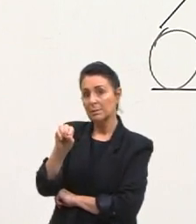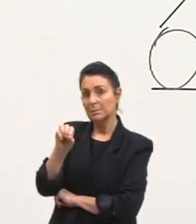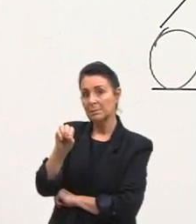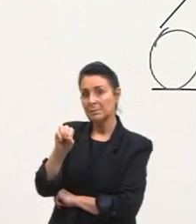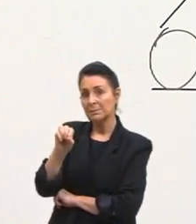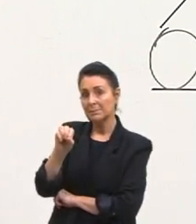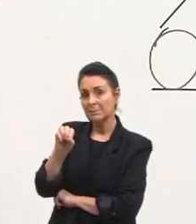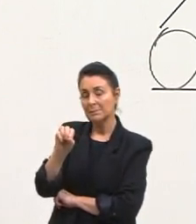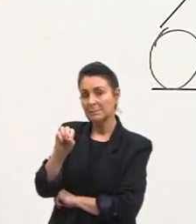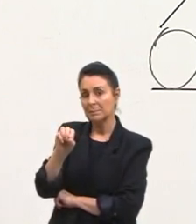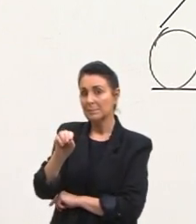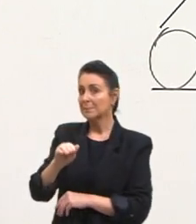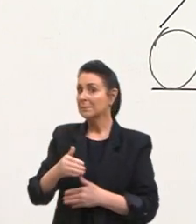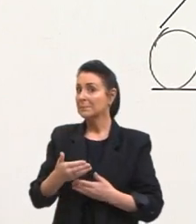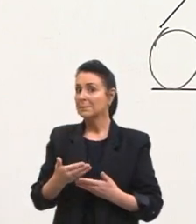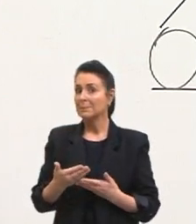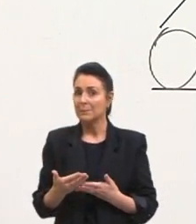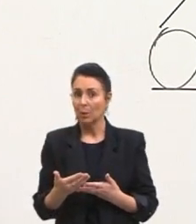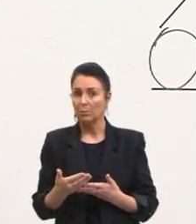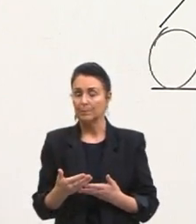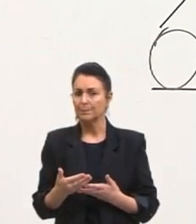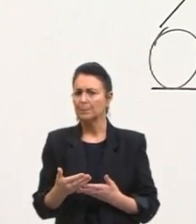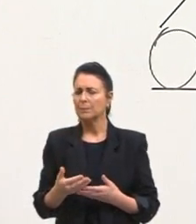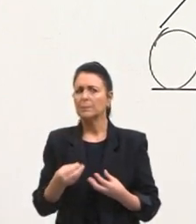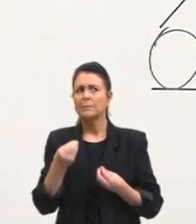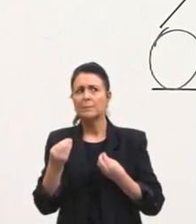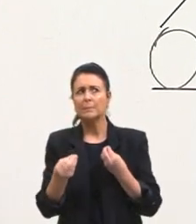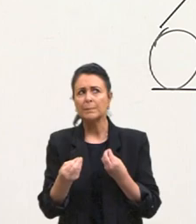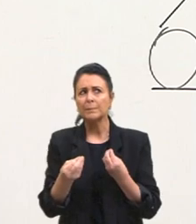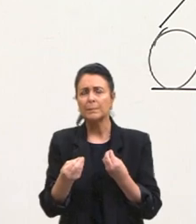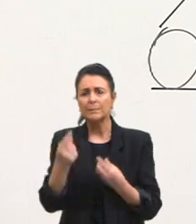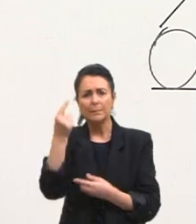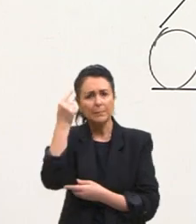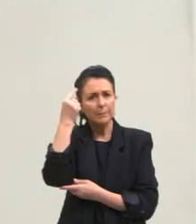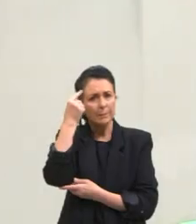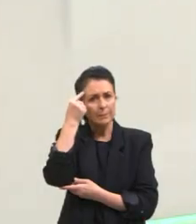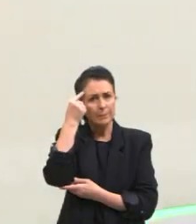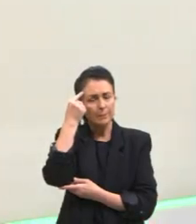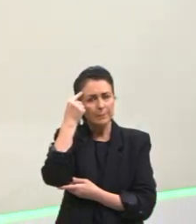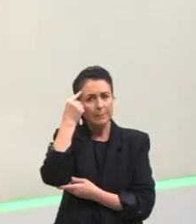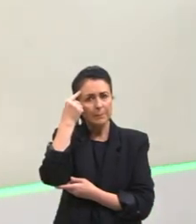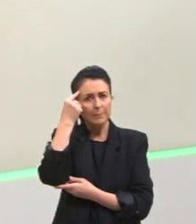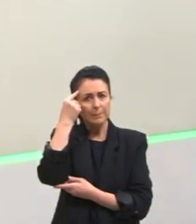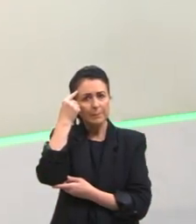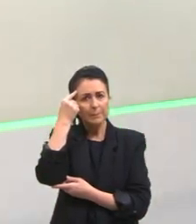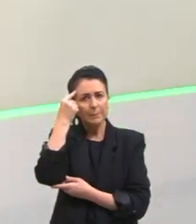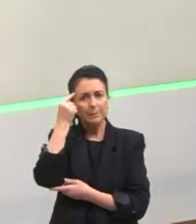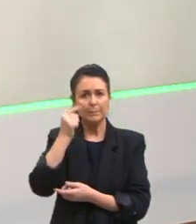1, 2, 3, 4, 5, 6, 7, 8, 9, 10. Então, o que acontece? Se a gente pensar, vou pegar a caneta vermelha aqui,